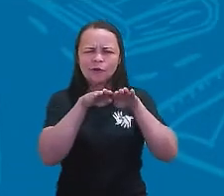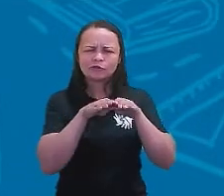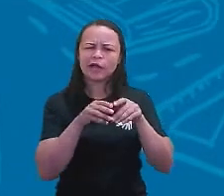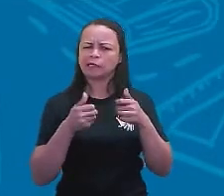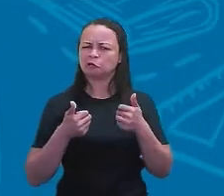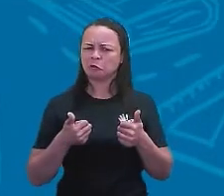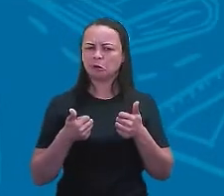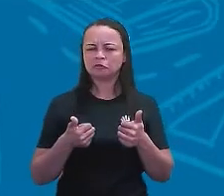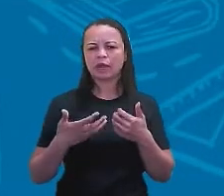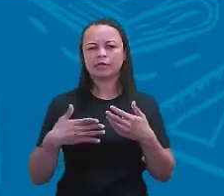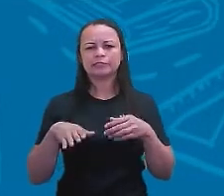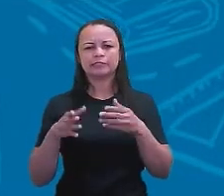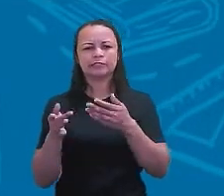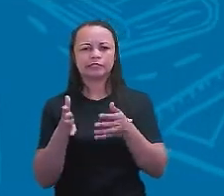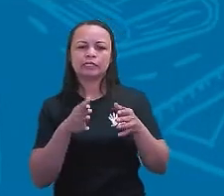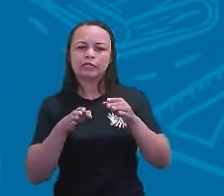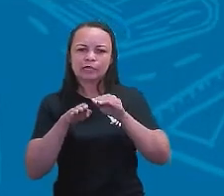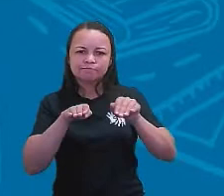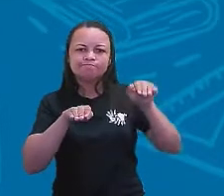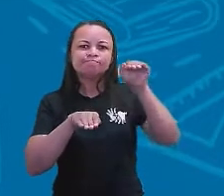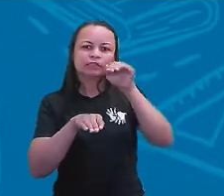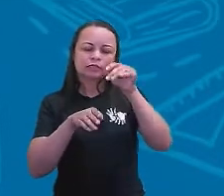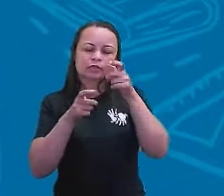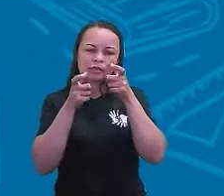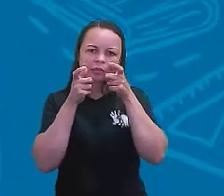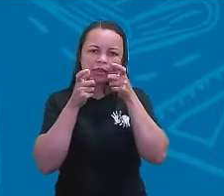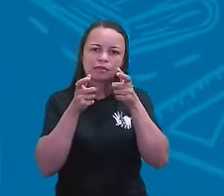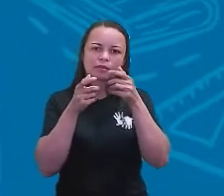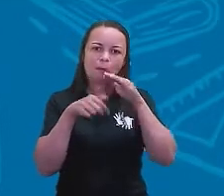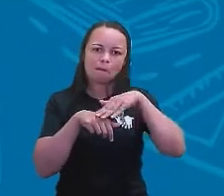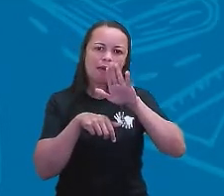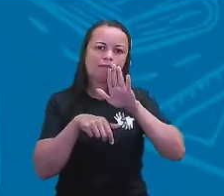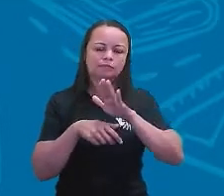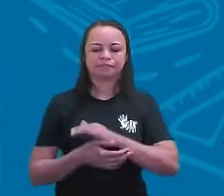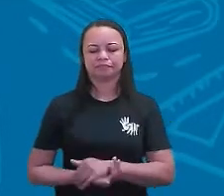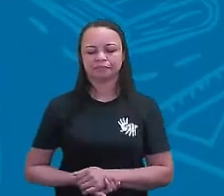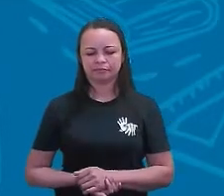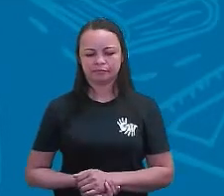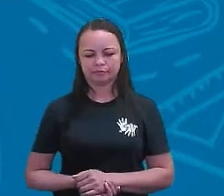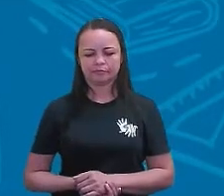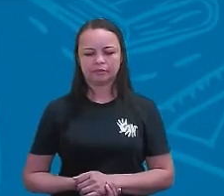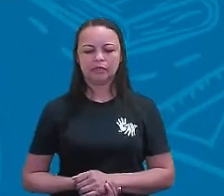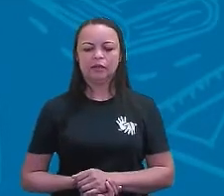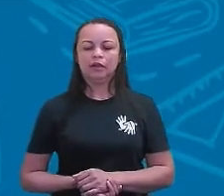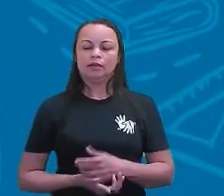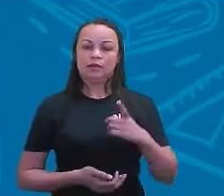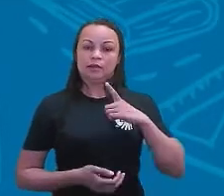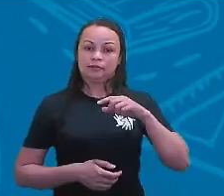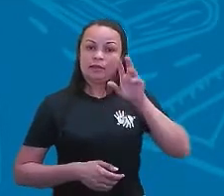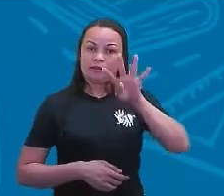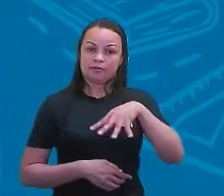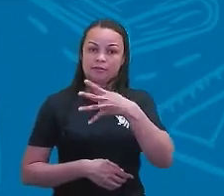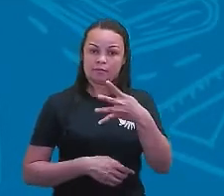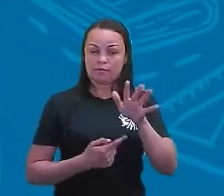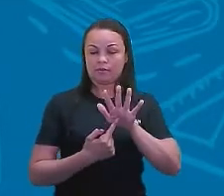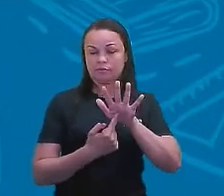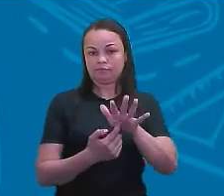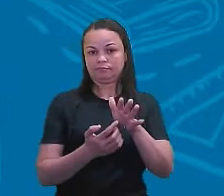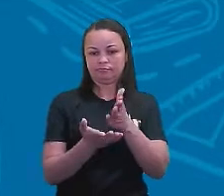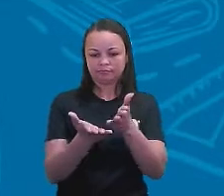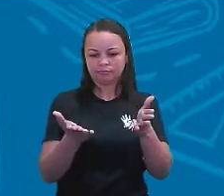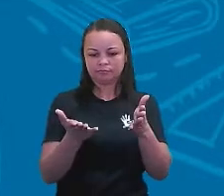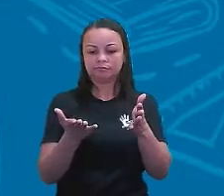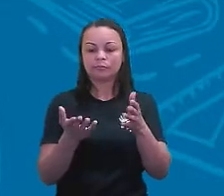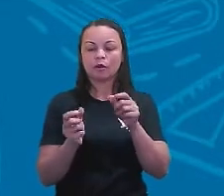tranquilo, superioridade tem que ter uma atenção maior. Bom, e aí a gente tem essa tabela aqui exatamente para mostrar a